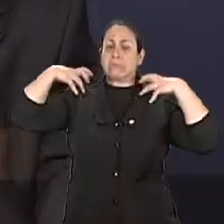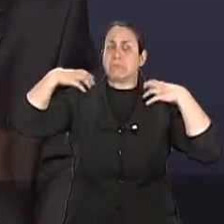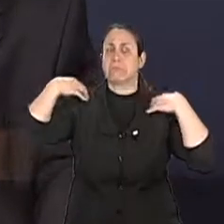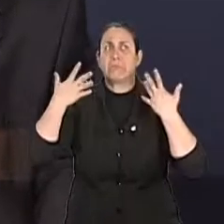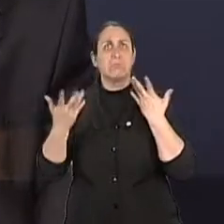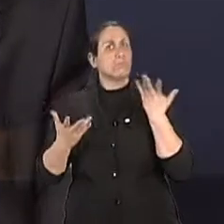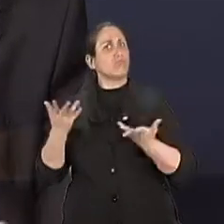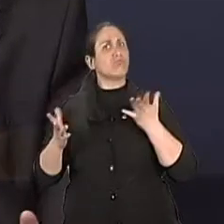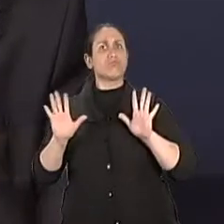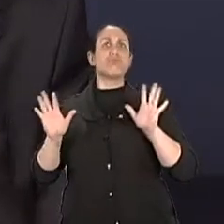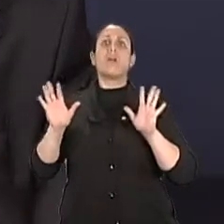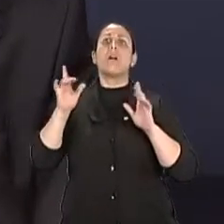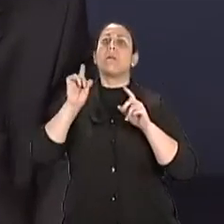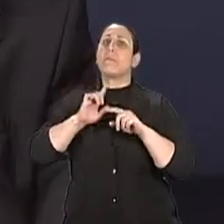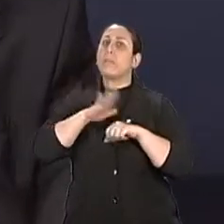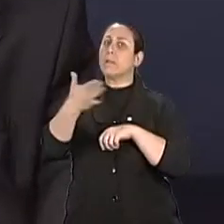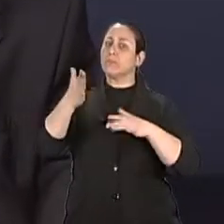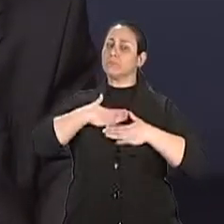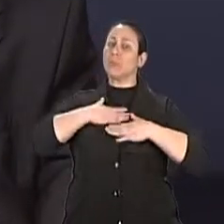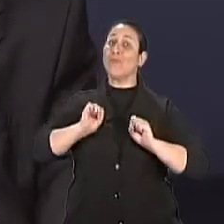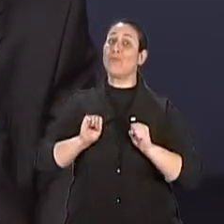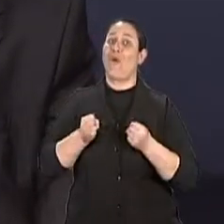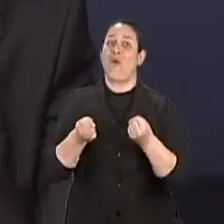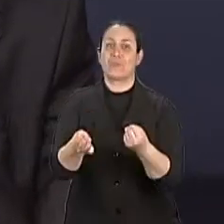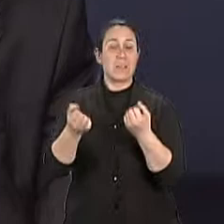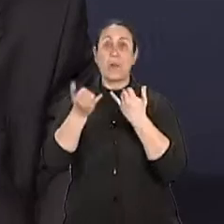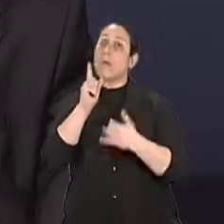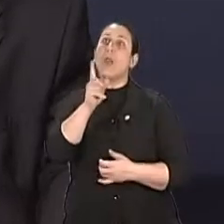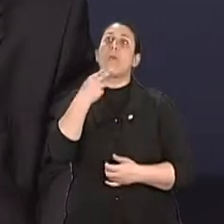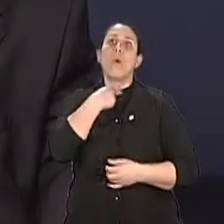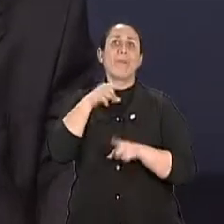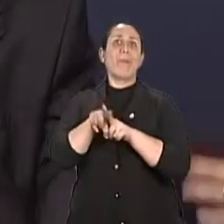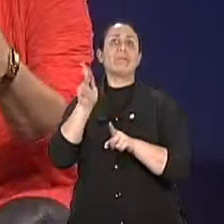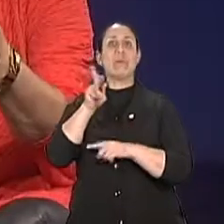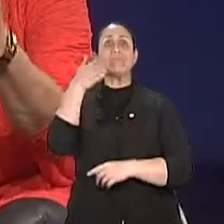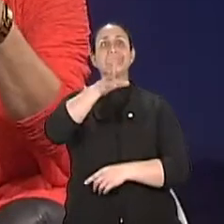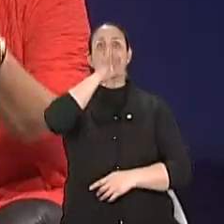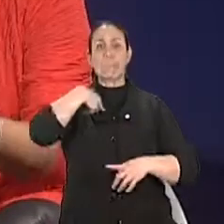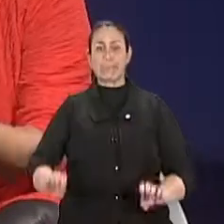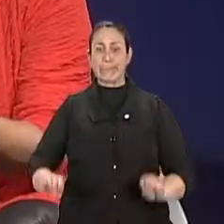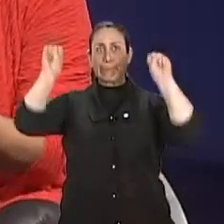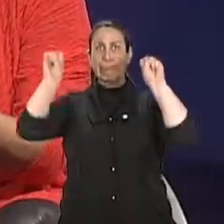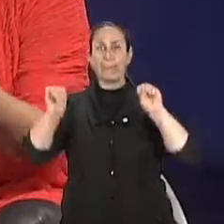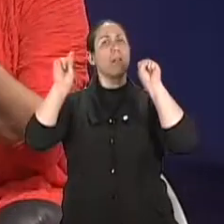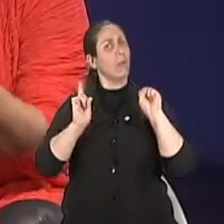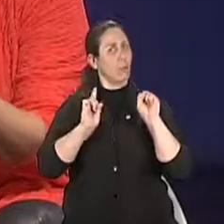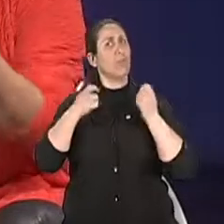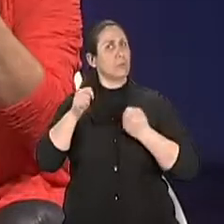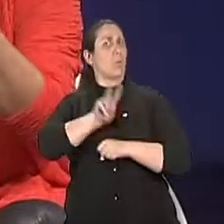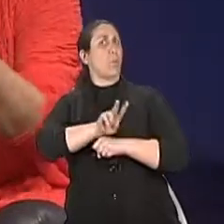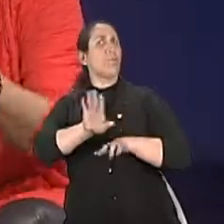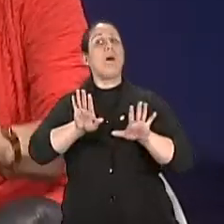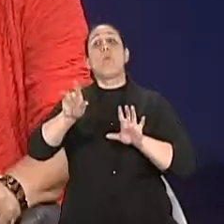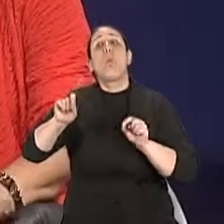e querer levantar peso que nunca levantou, mas o movimento é importante. E tem idosos que não fazem movimento, infelizmente,